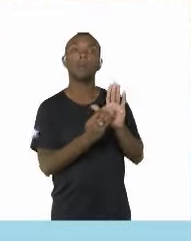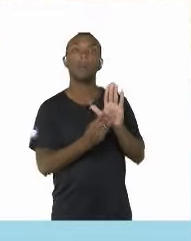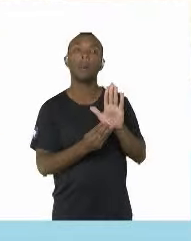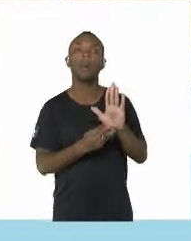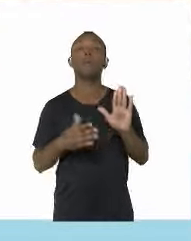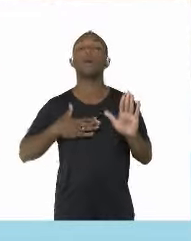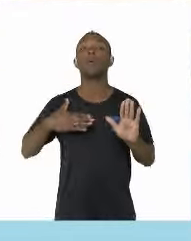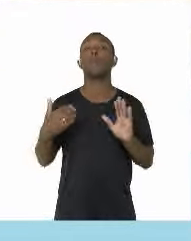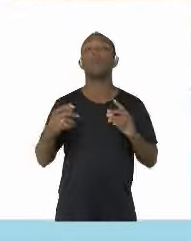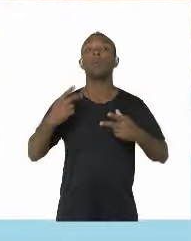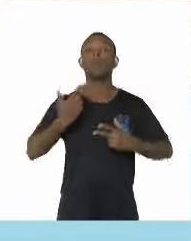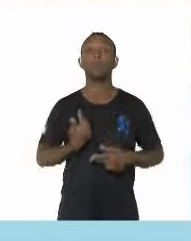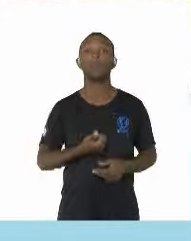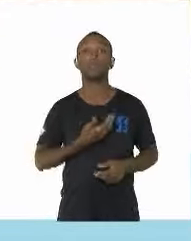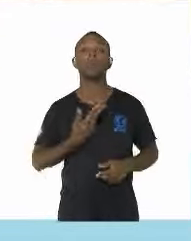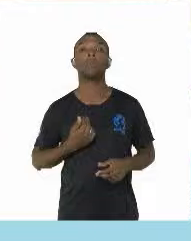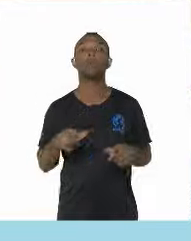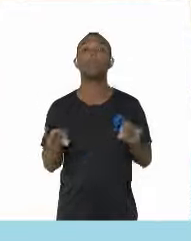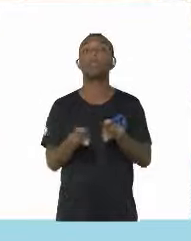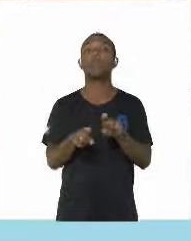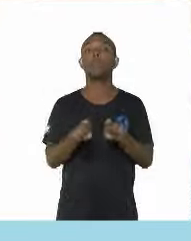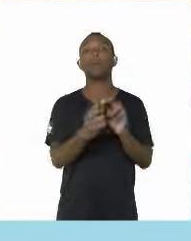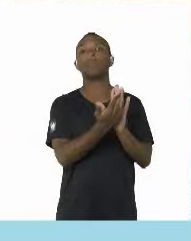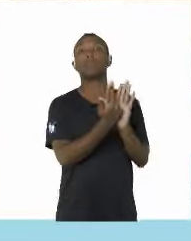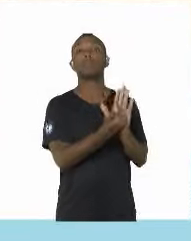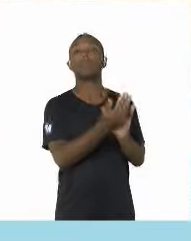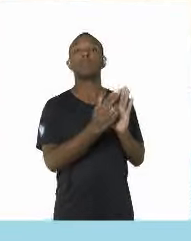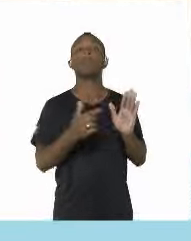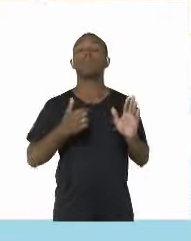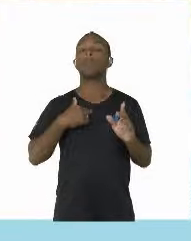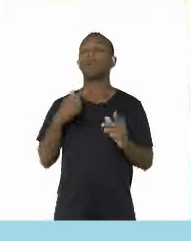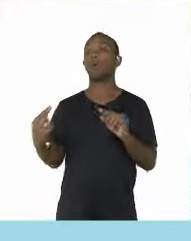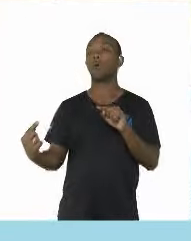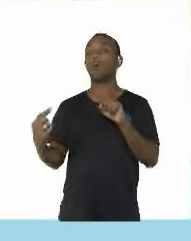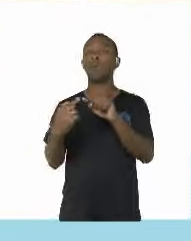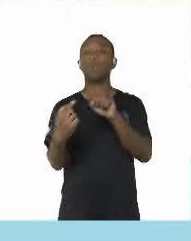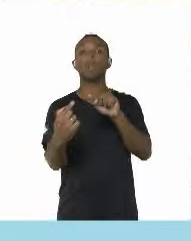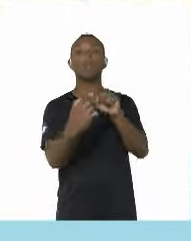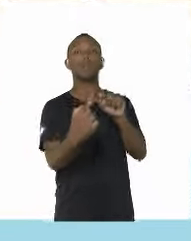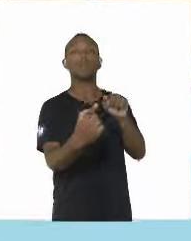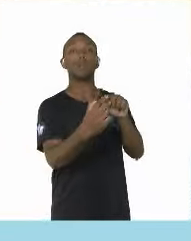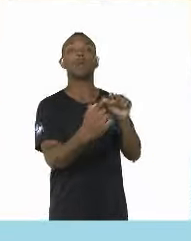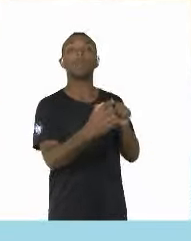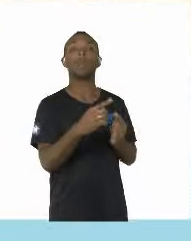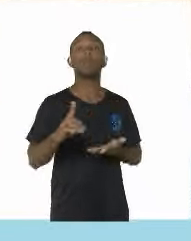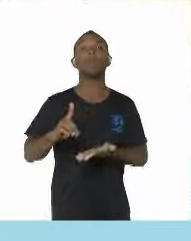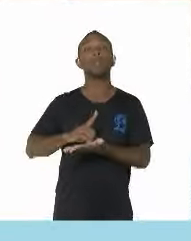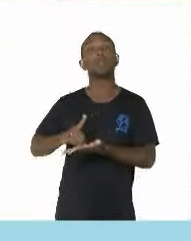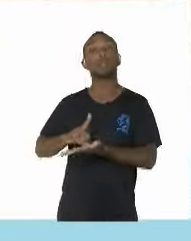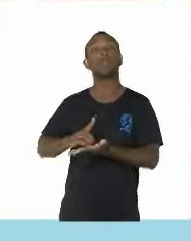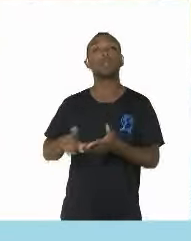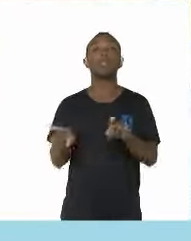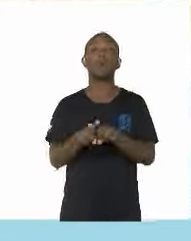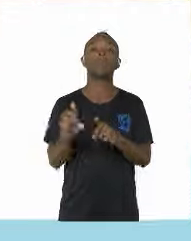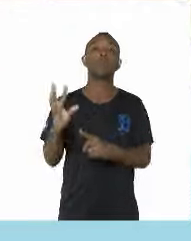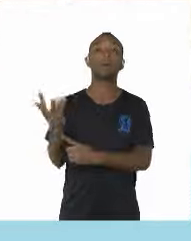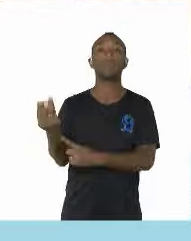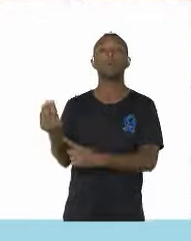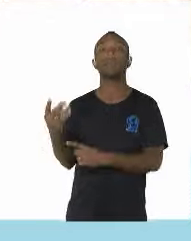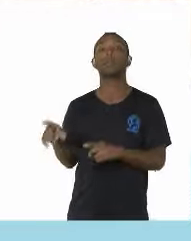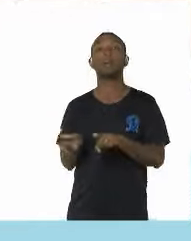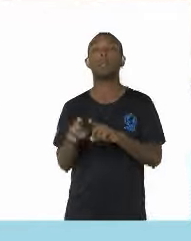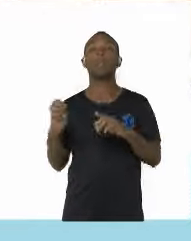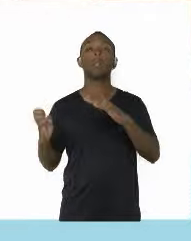meus desenhos. E eu percebi que eu estava atingindo um público grande de designers e artistas, além do público que eram